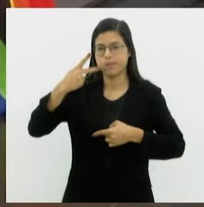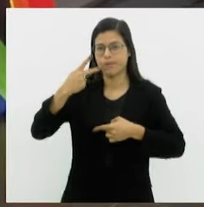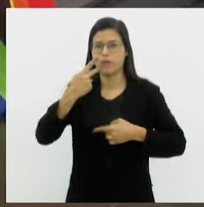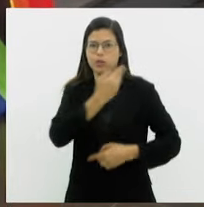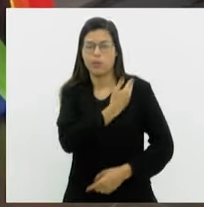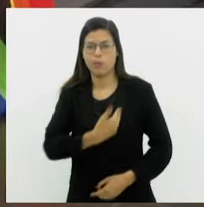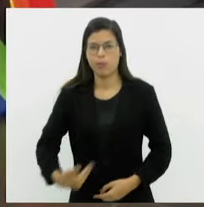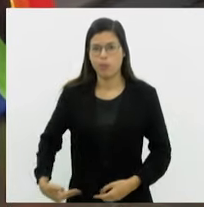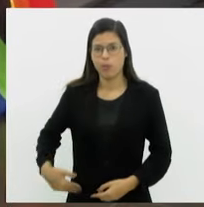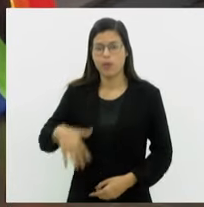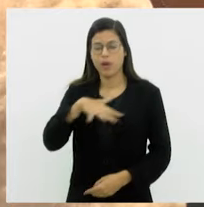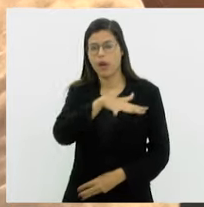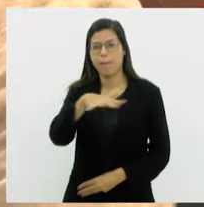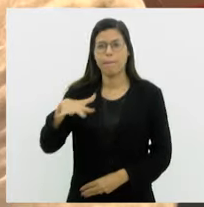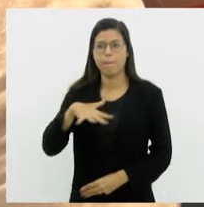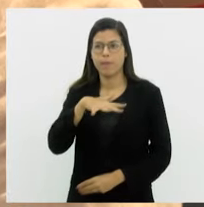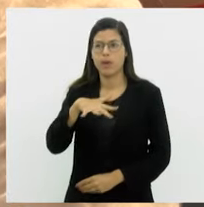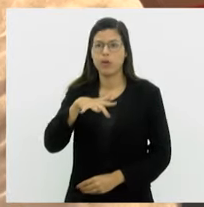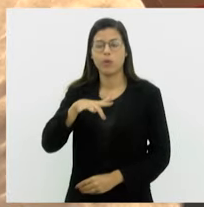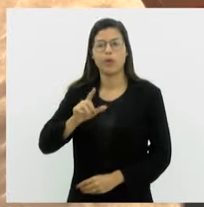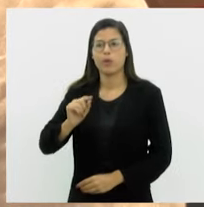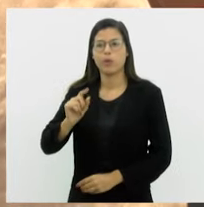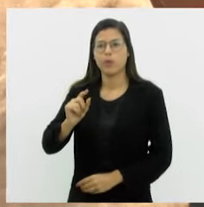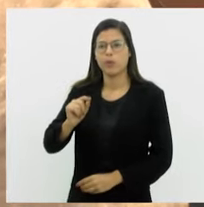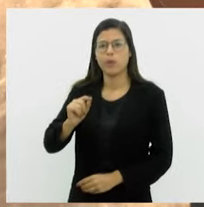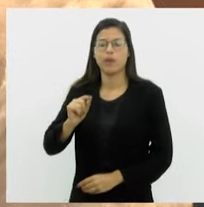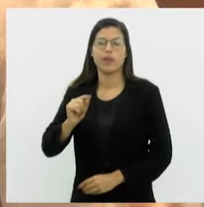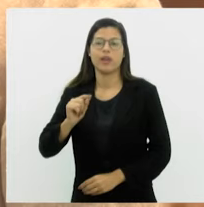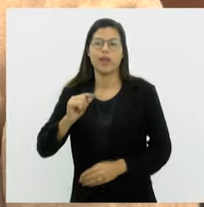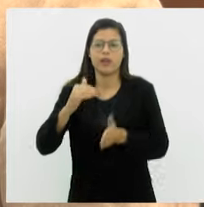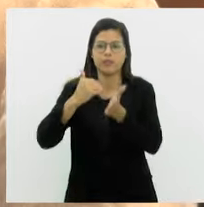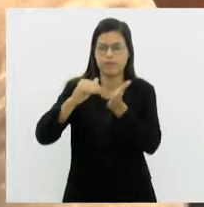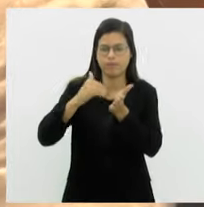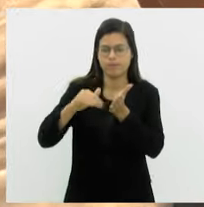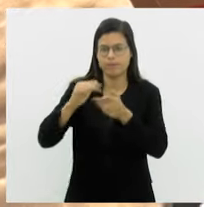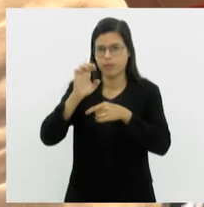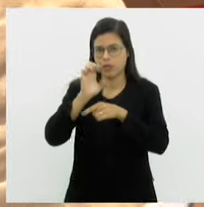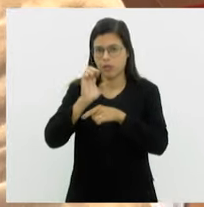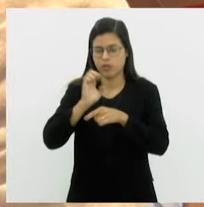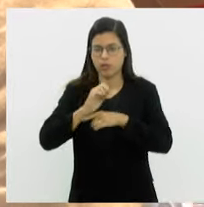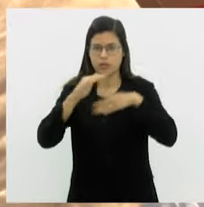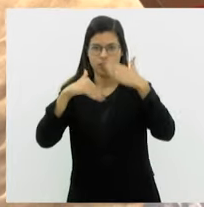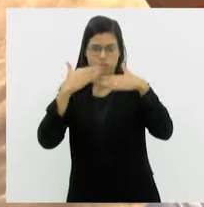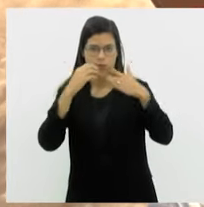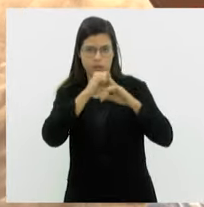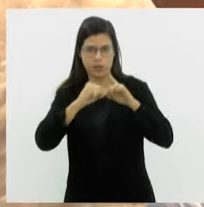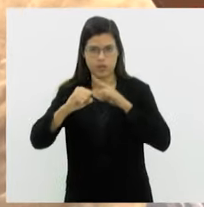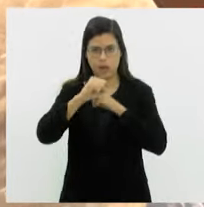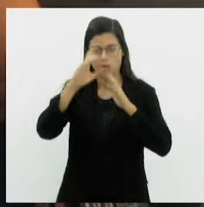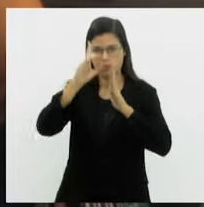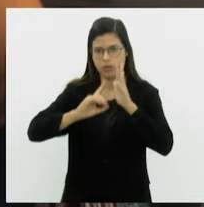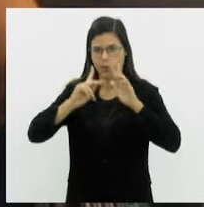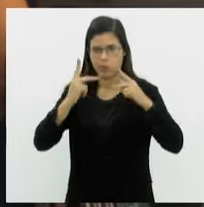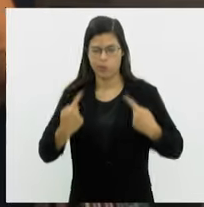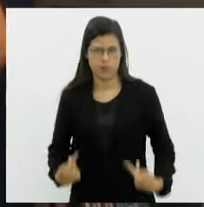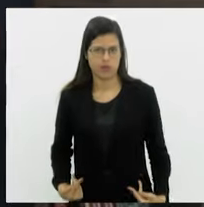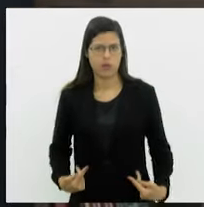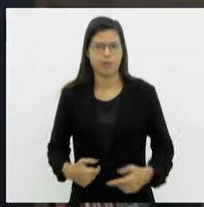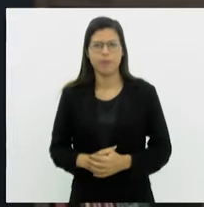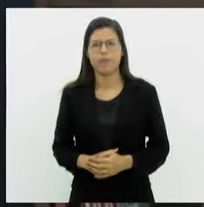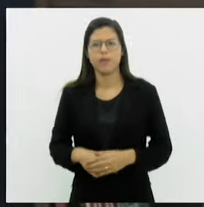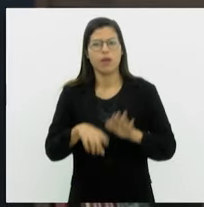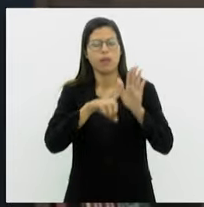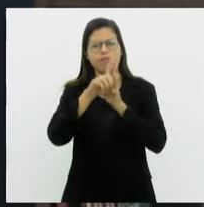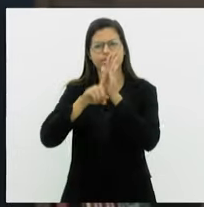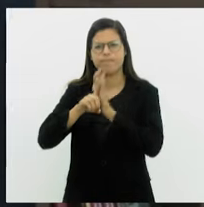sua maioria, sob o guarda-chuva da Secretaria Estadual de Desenvolvimento Social e Direitos Humanos. Segundo o estudo,